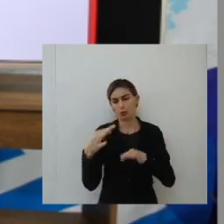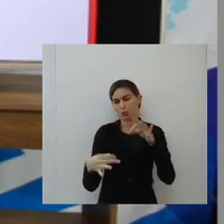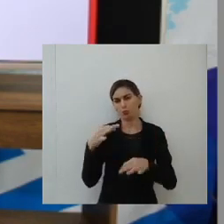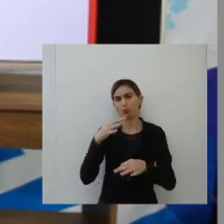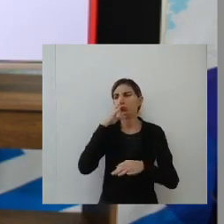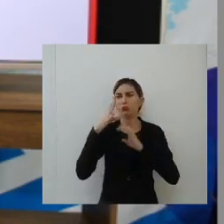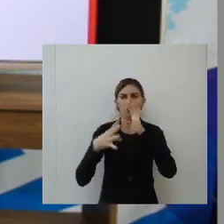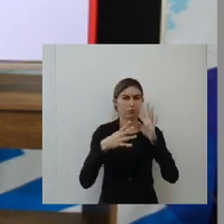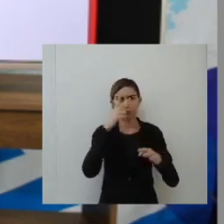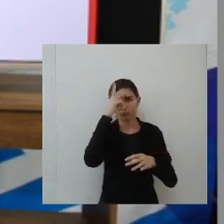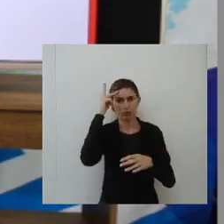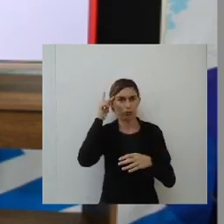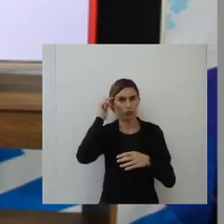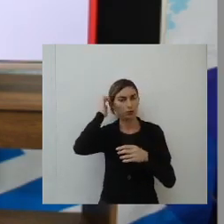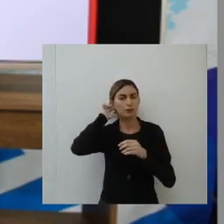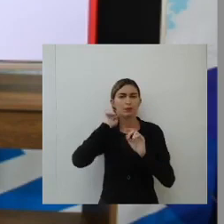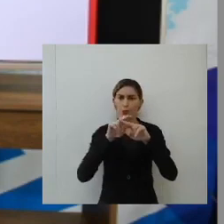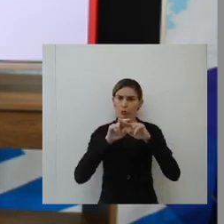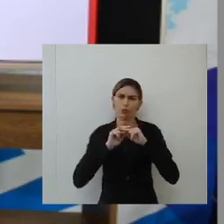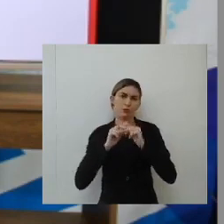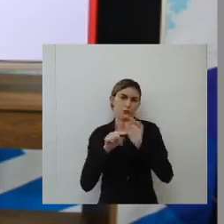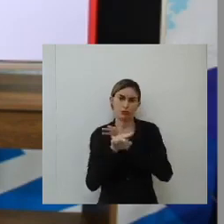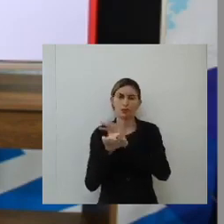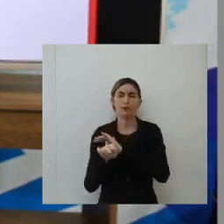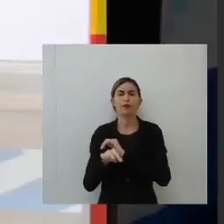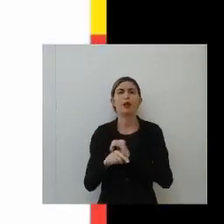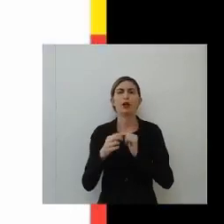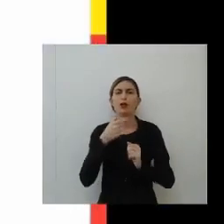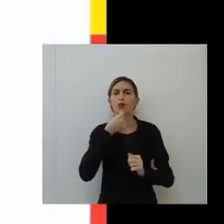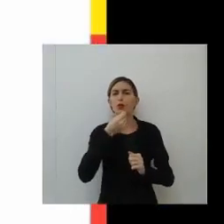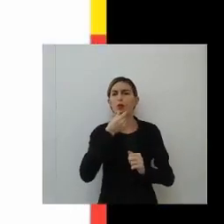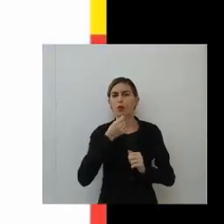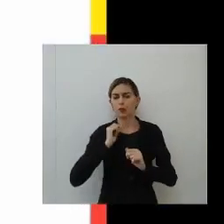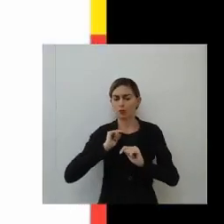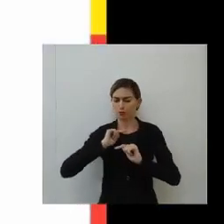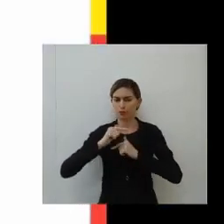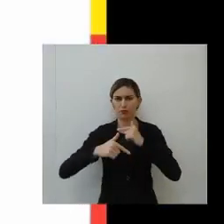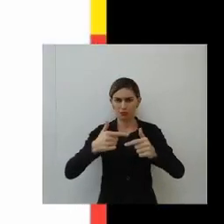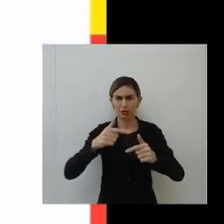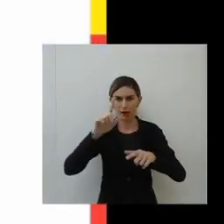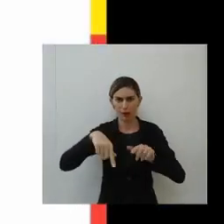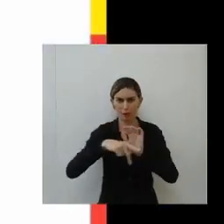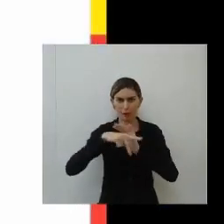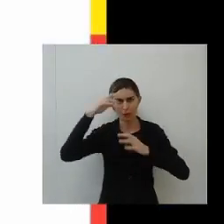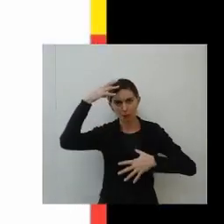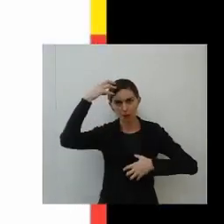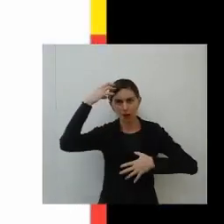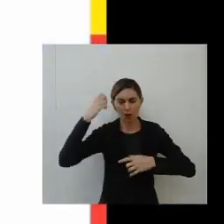as pessoas por conta desse tipo de coisa, é: o homem descende do macaco?